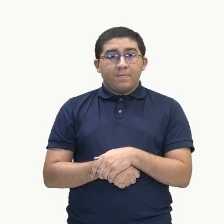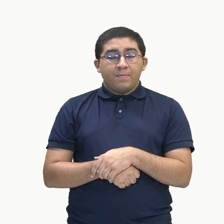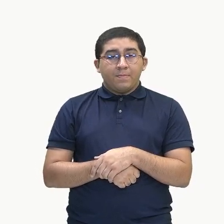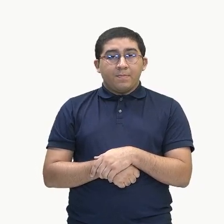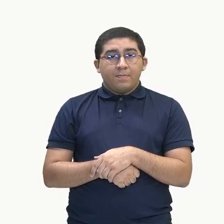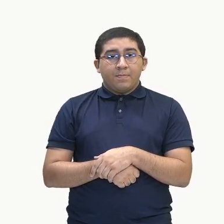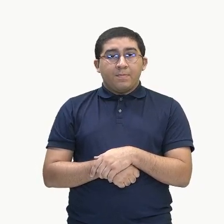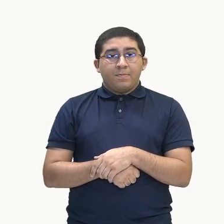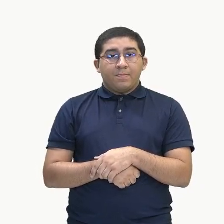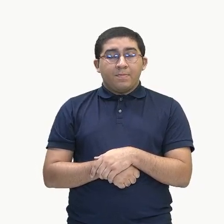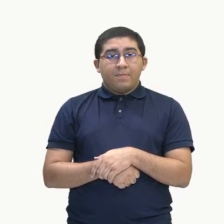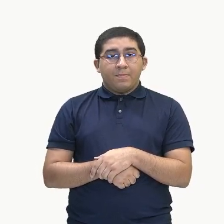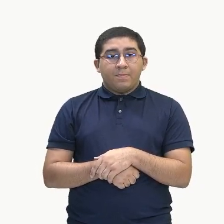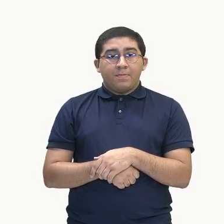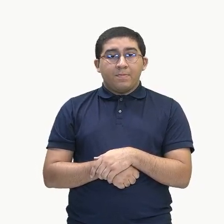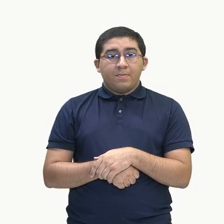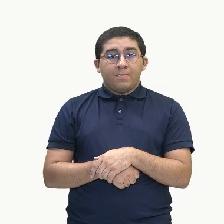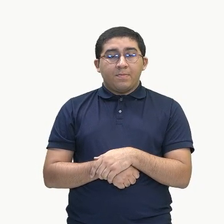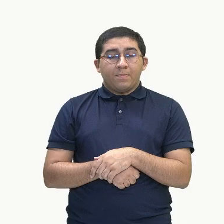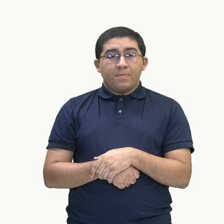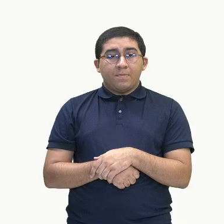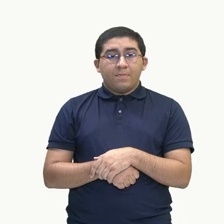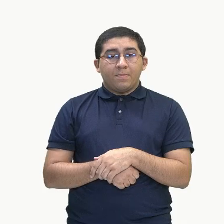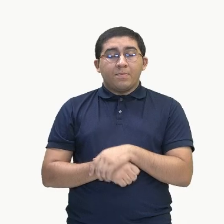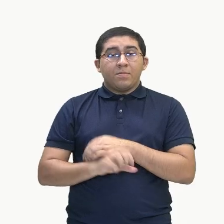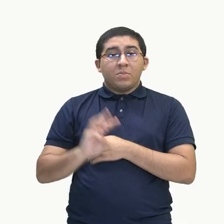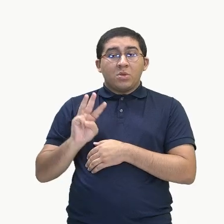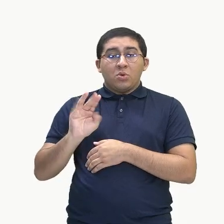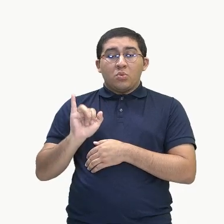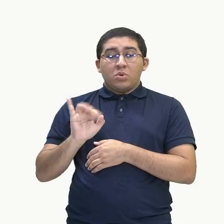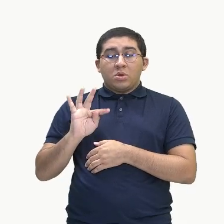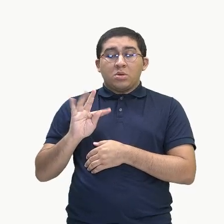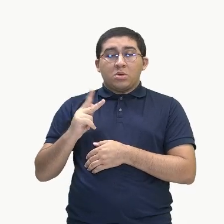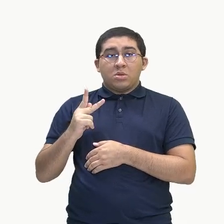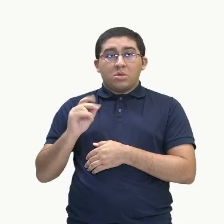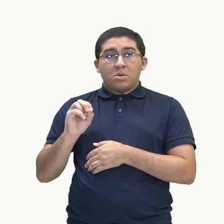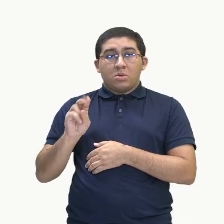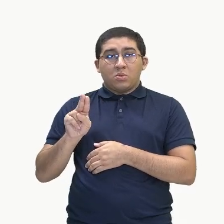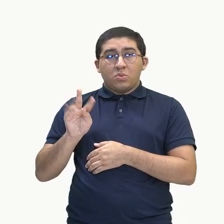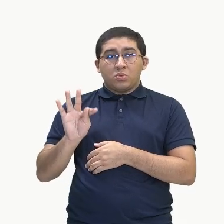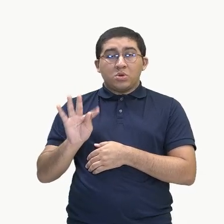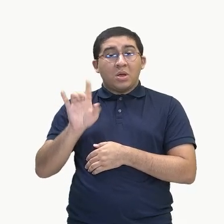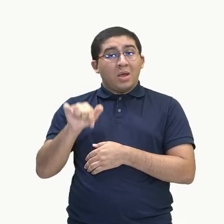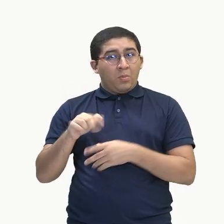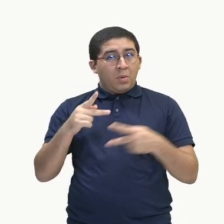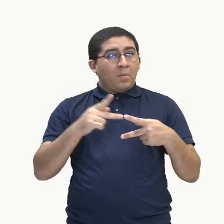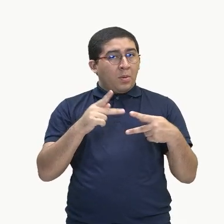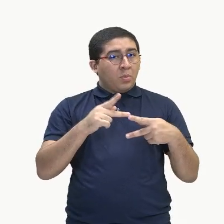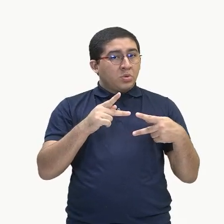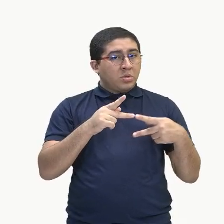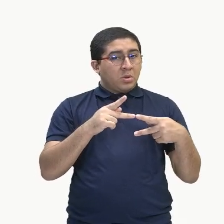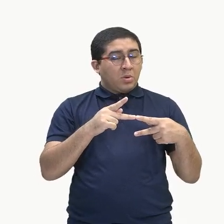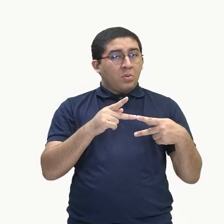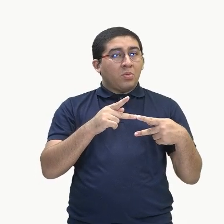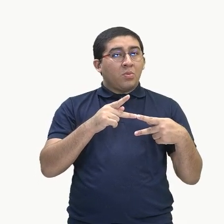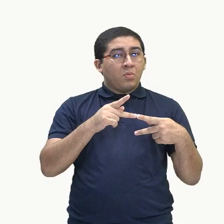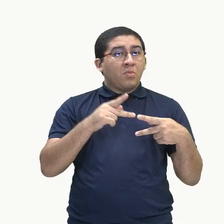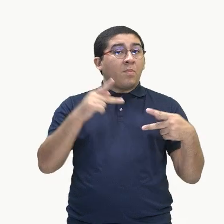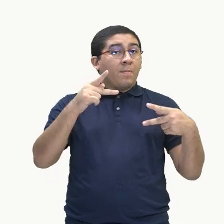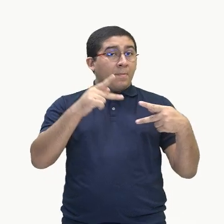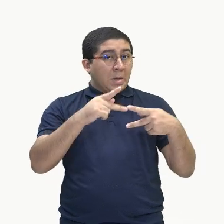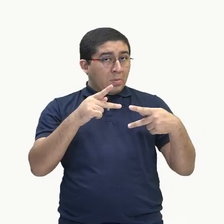dizer adeus, ok? Without é uma preposição. O verbo que acompanha